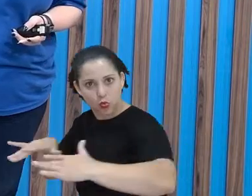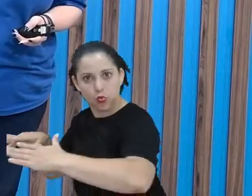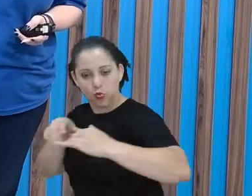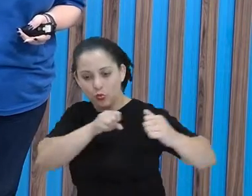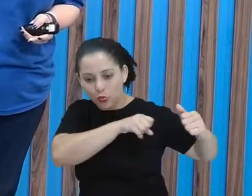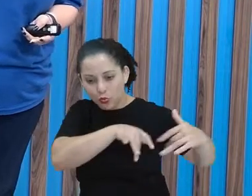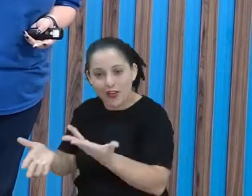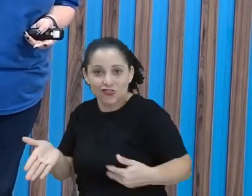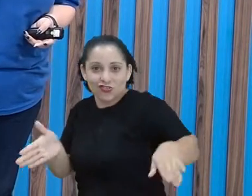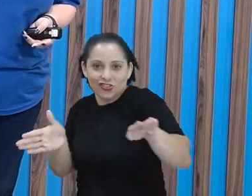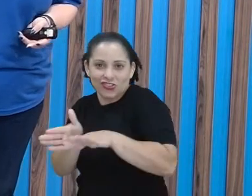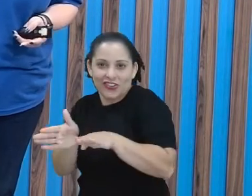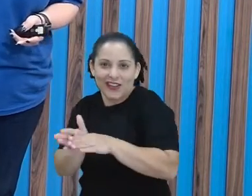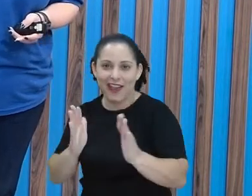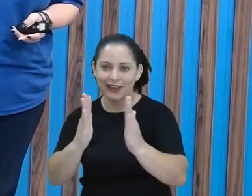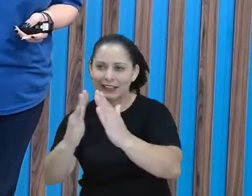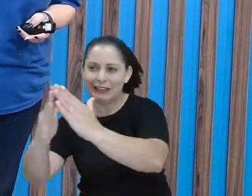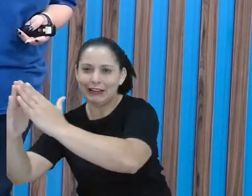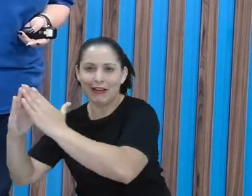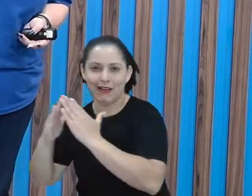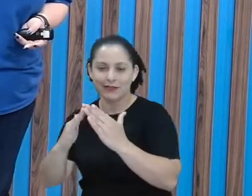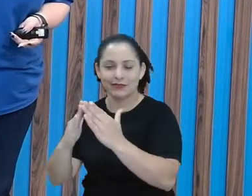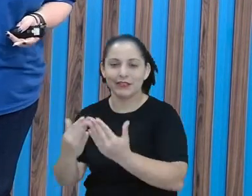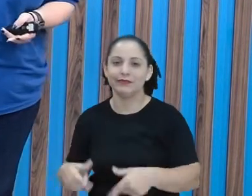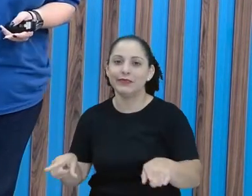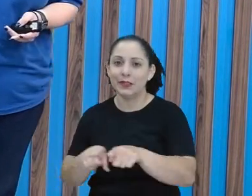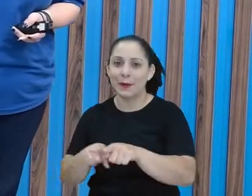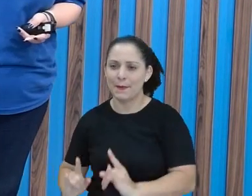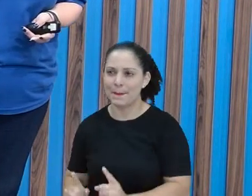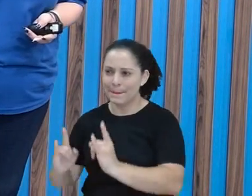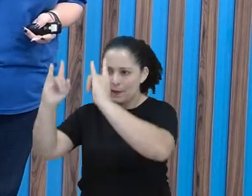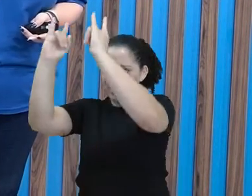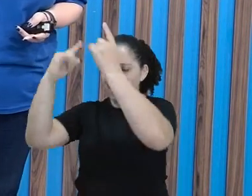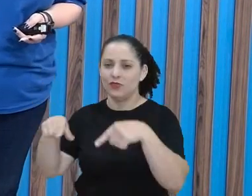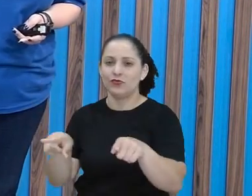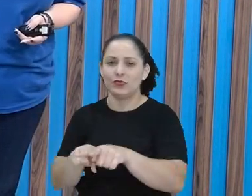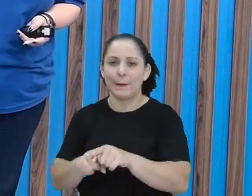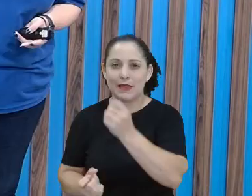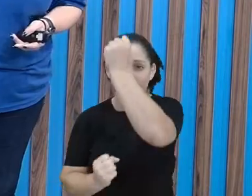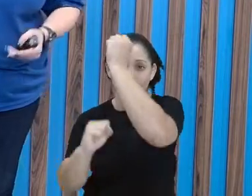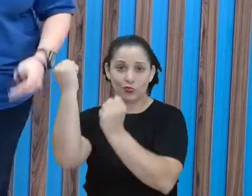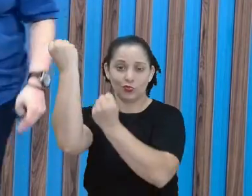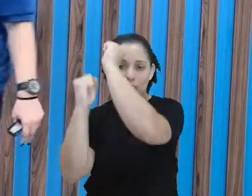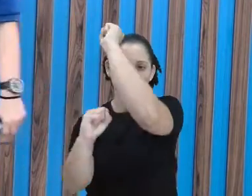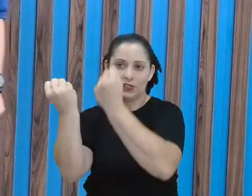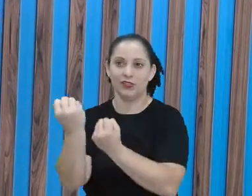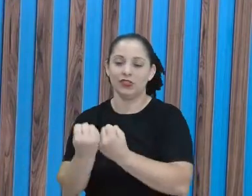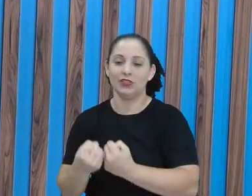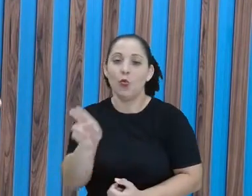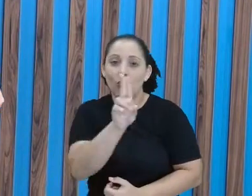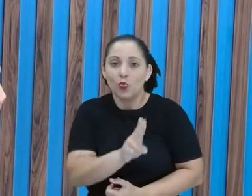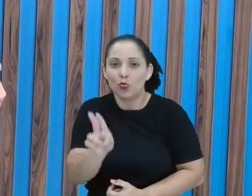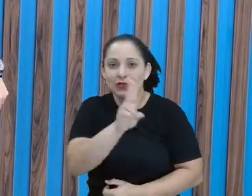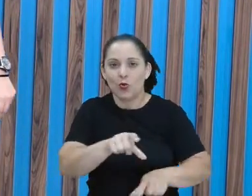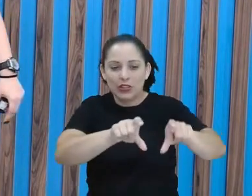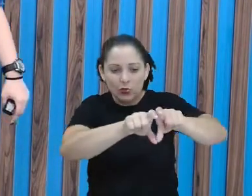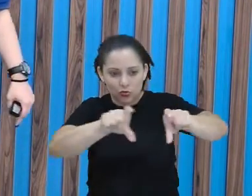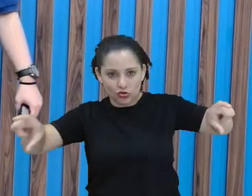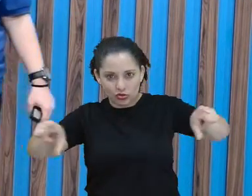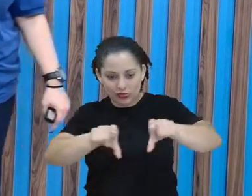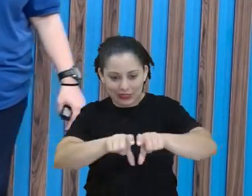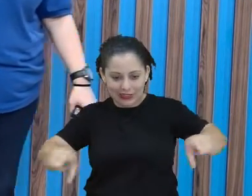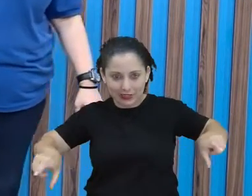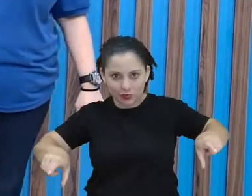nossas casas, nas indústrias, nos comércios, tá certo? Então, através desses encanamentos aqui